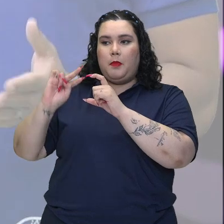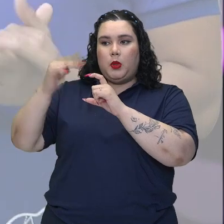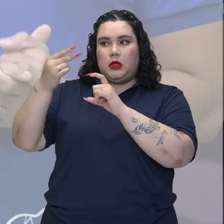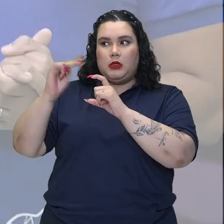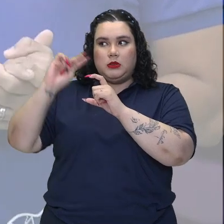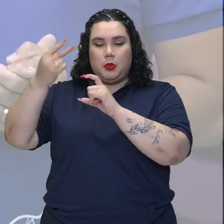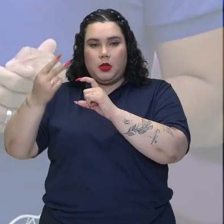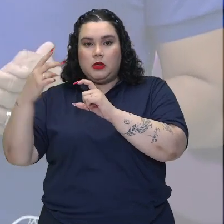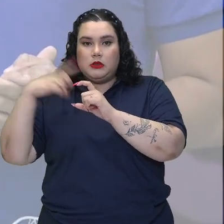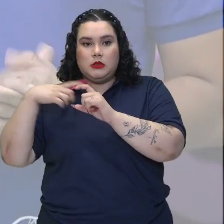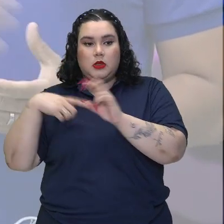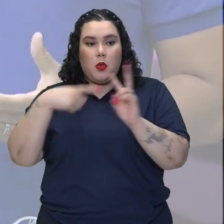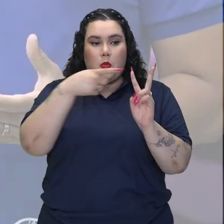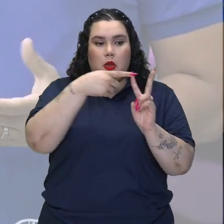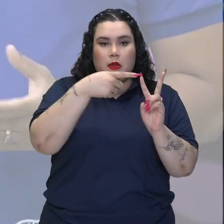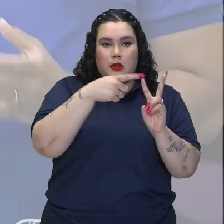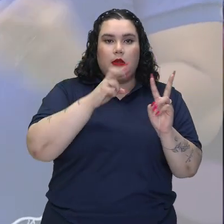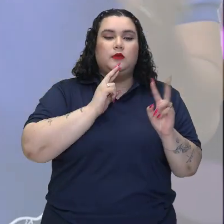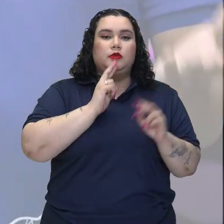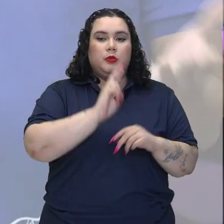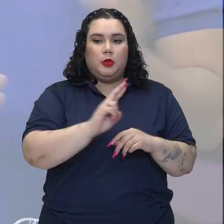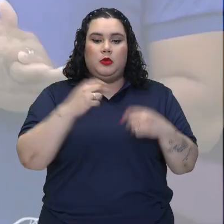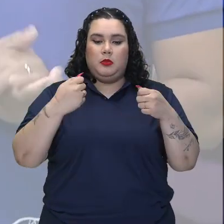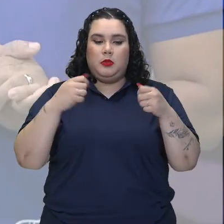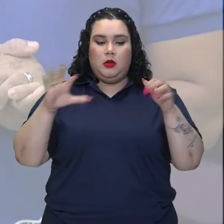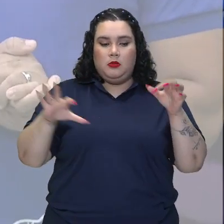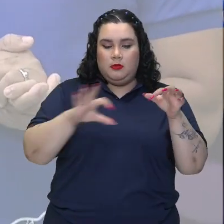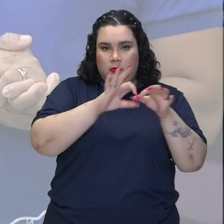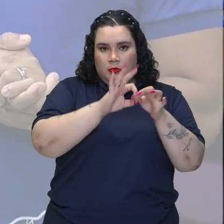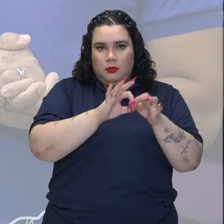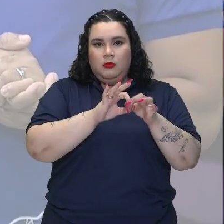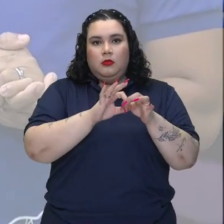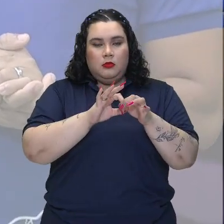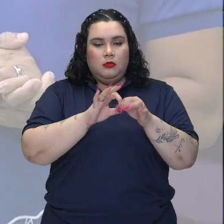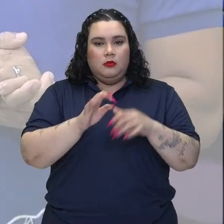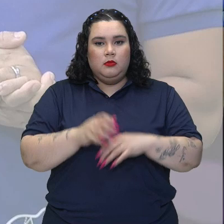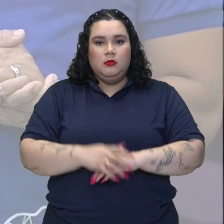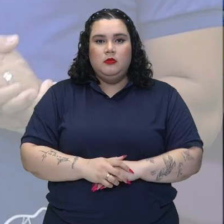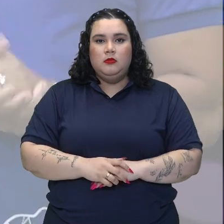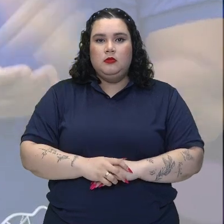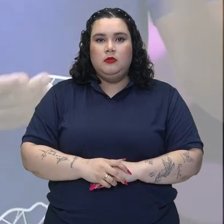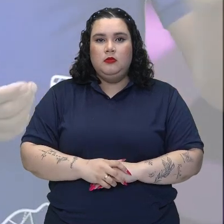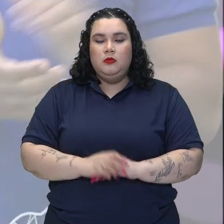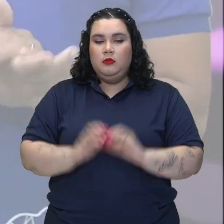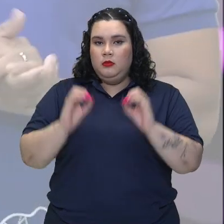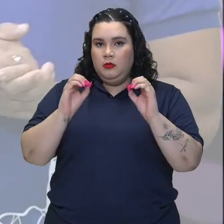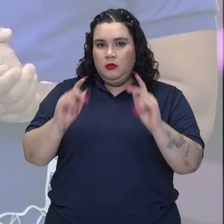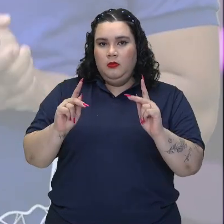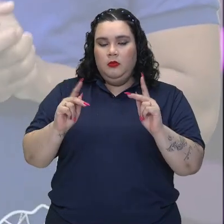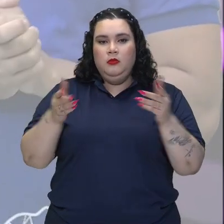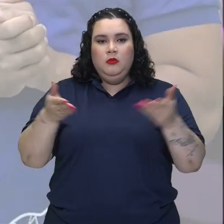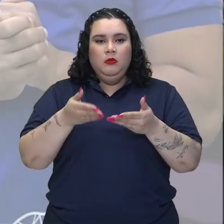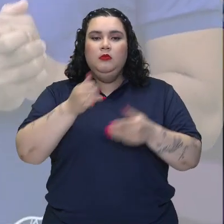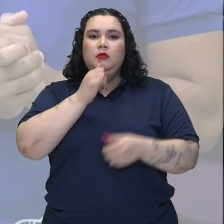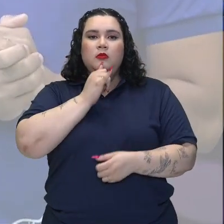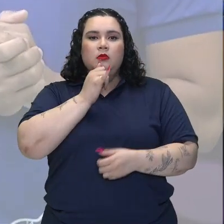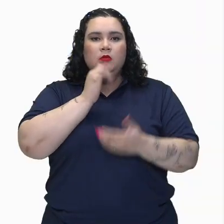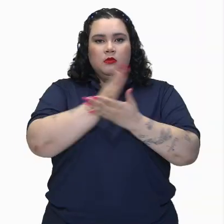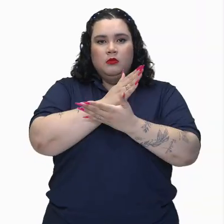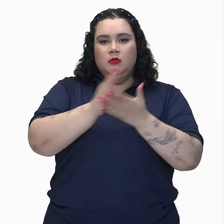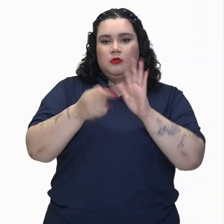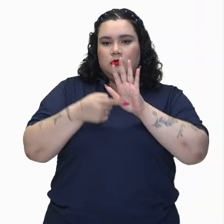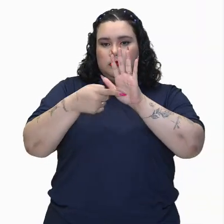vai querer, né, esse número que gerou esse quadrado perfeito. Beleza? Vamos comigo com alguns exemplos na tela.